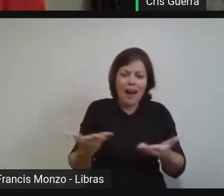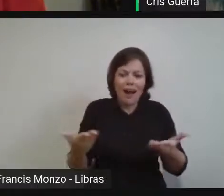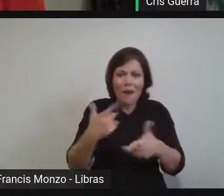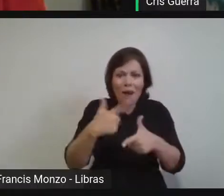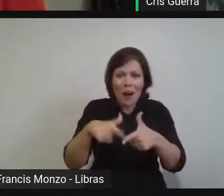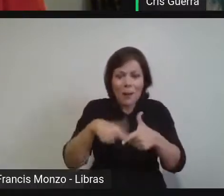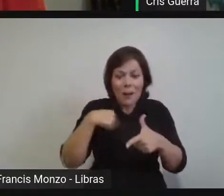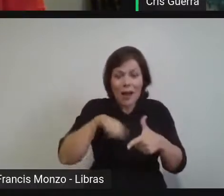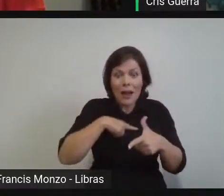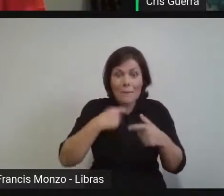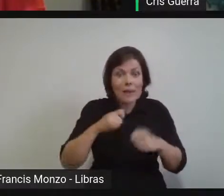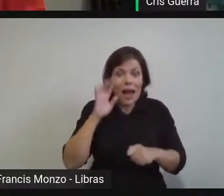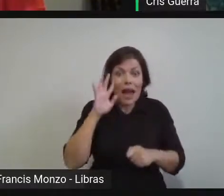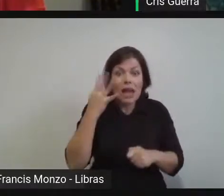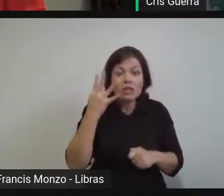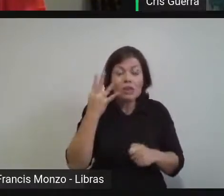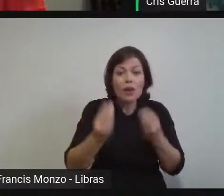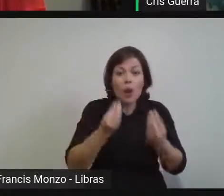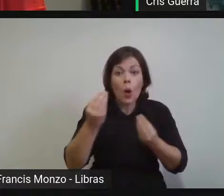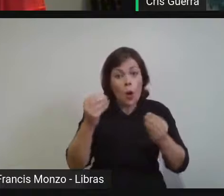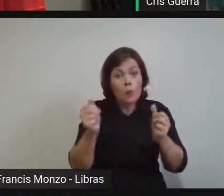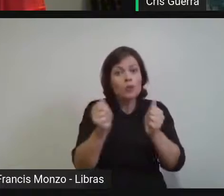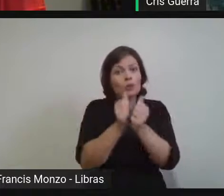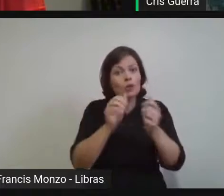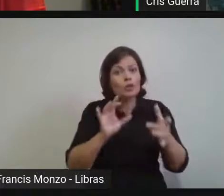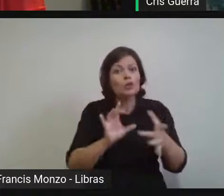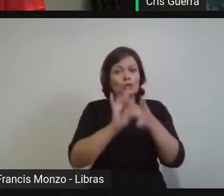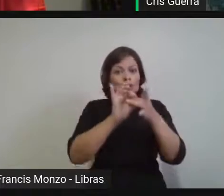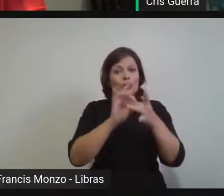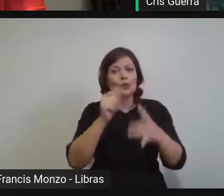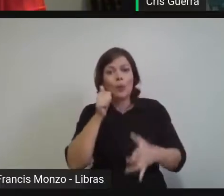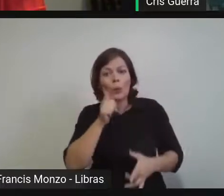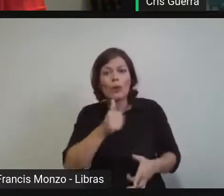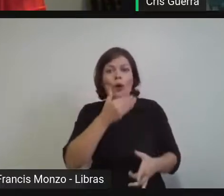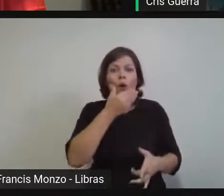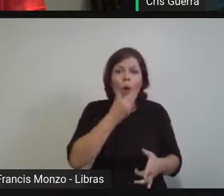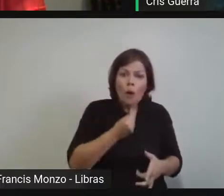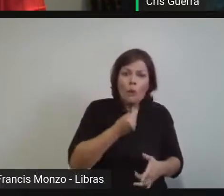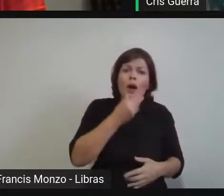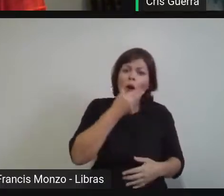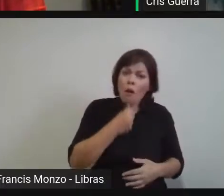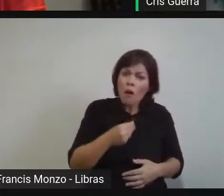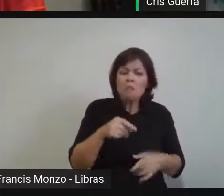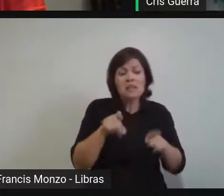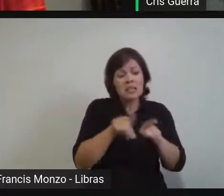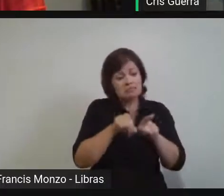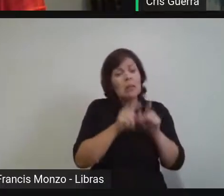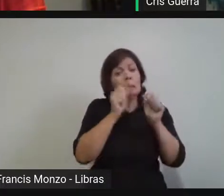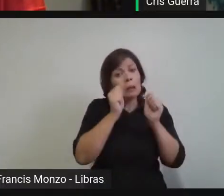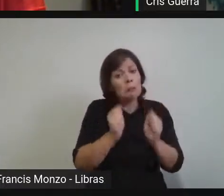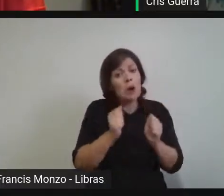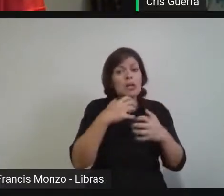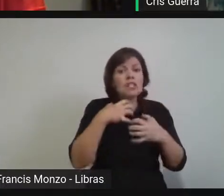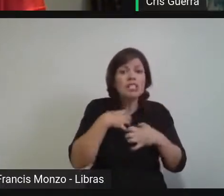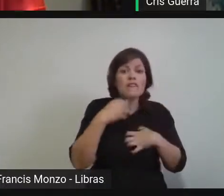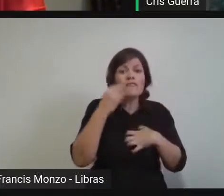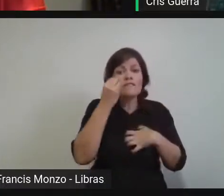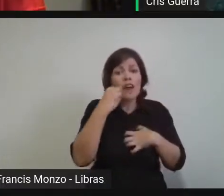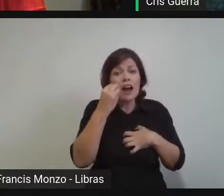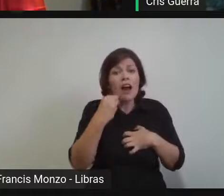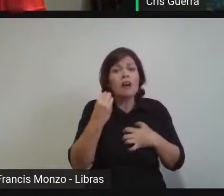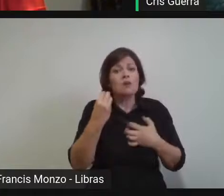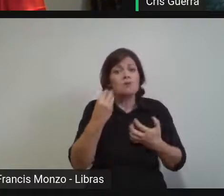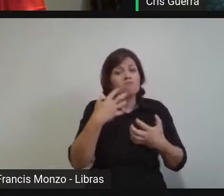né? Então, os homens também estão precisando da chance de ser fracos, né? Da chance de poder ser sensíveis. Isso tudo